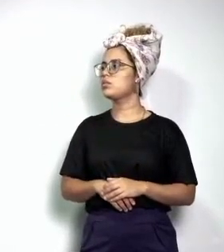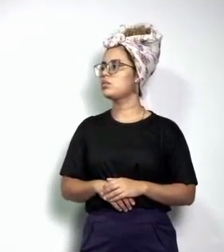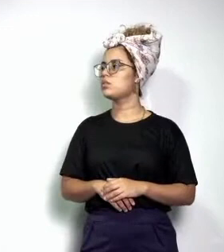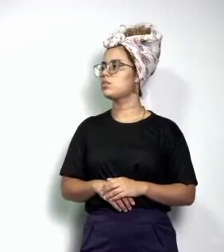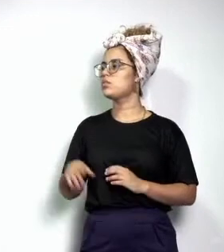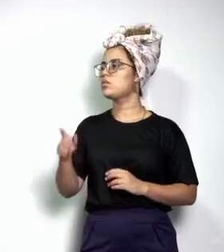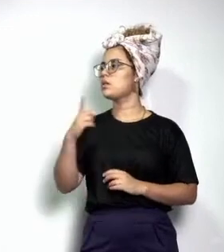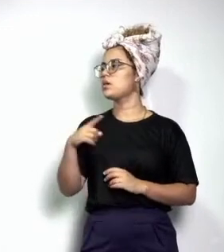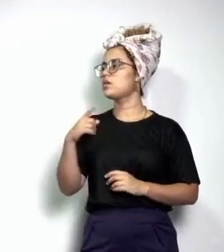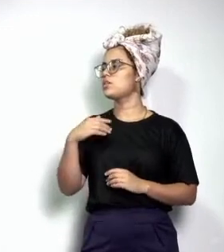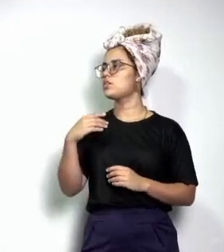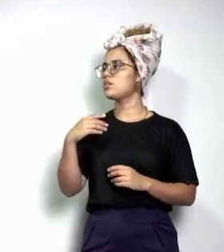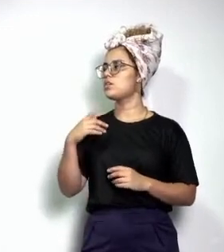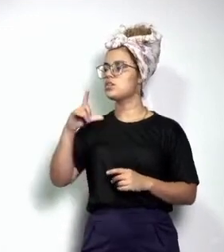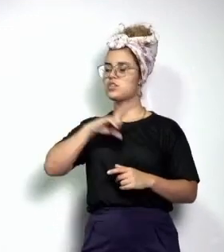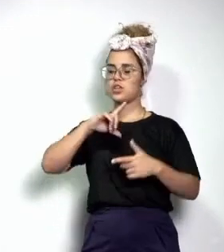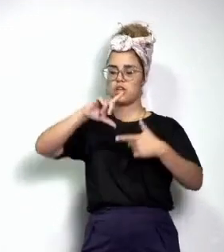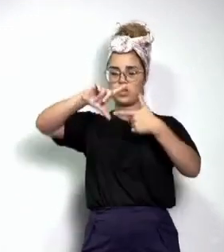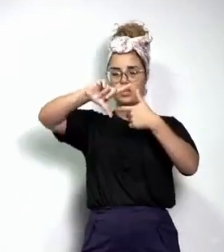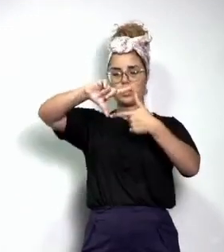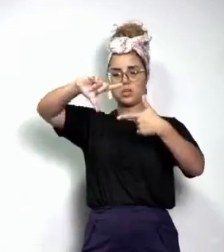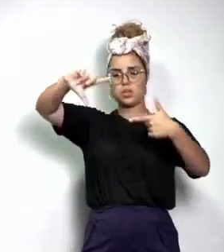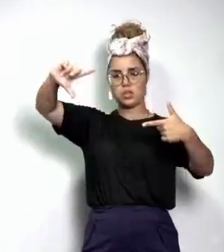Para a gente poder enquadrar a claquete inteira